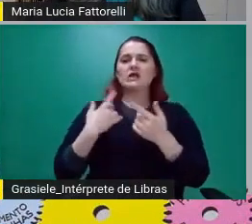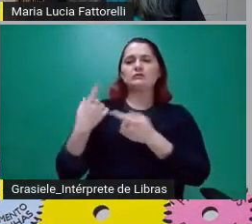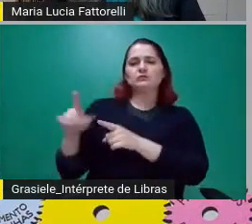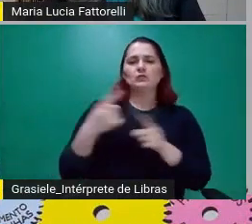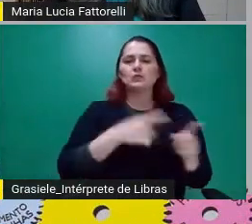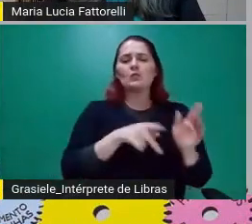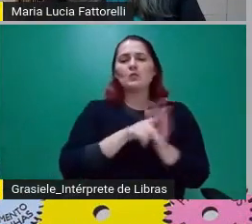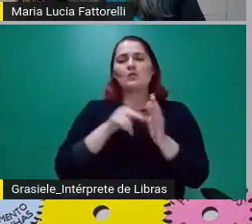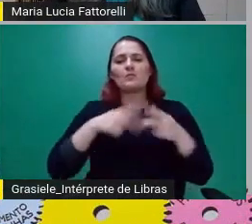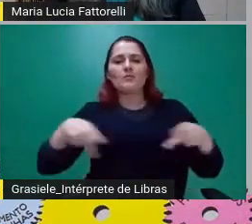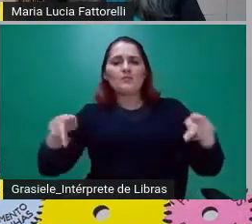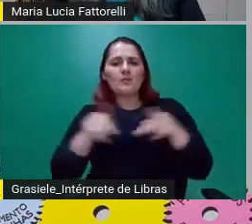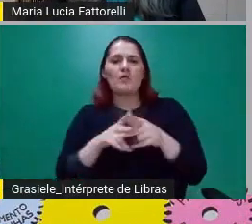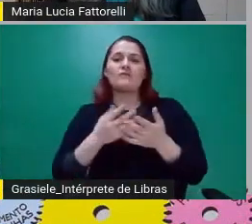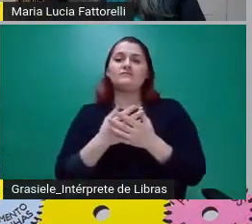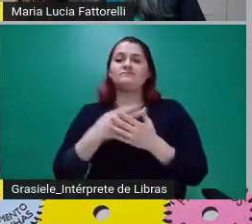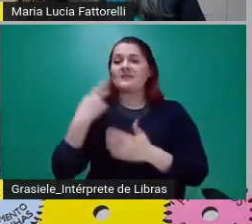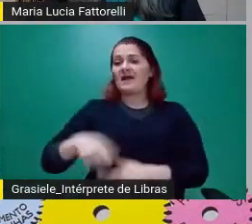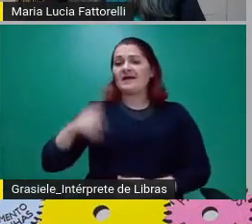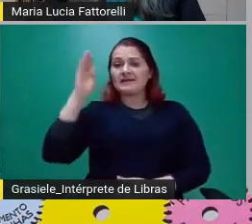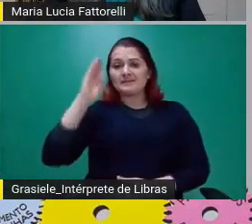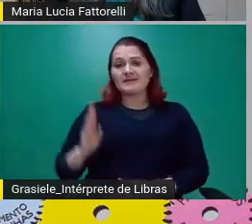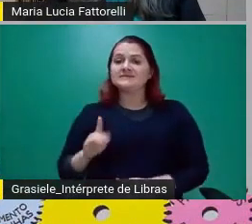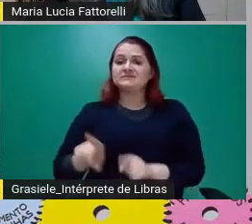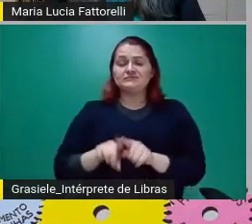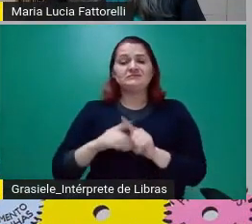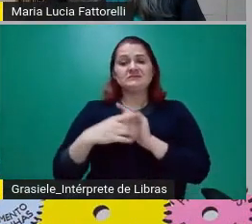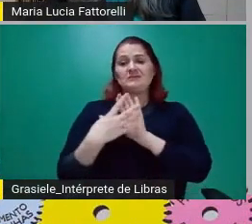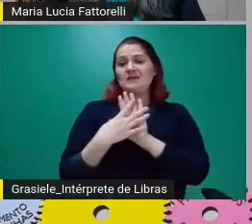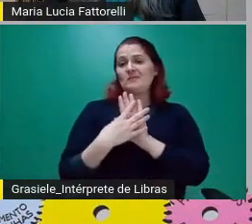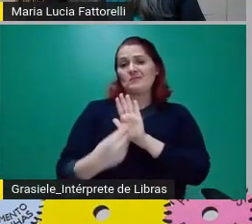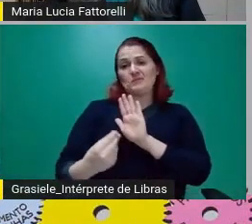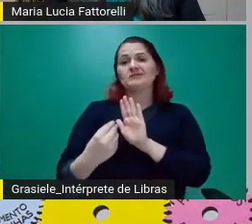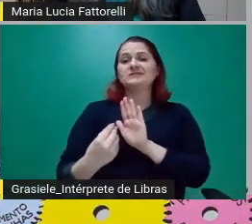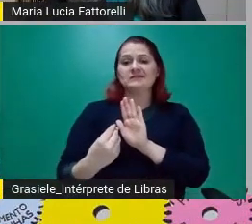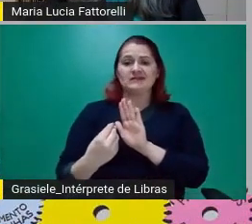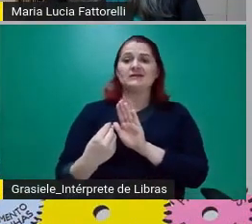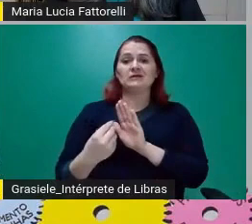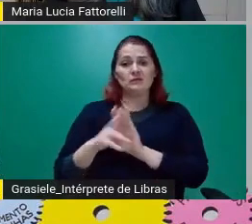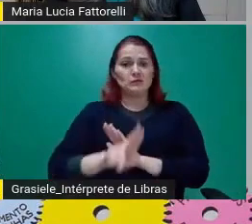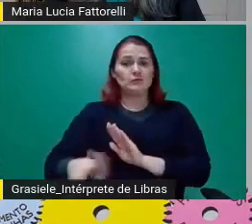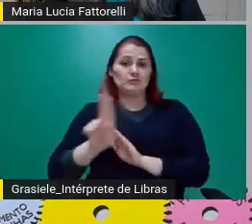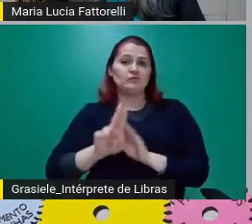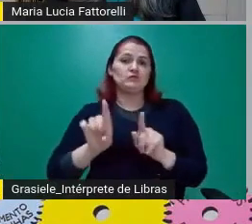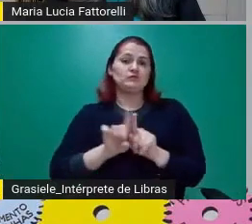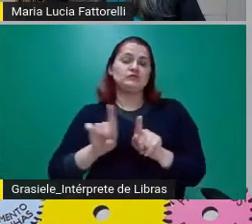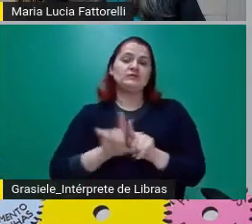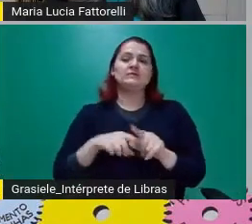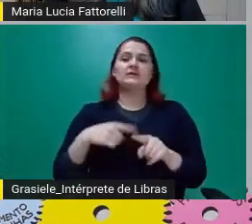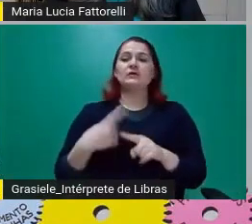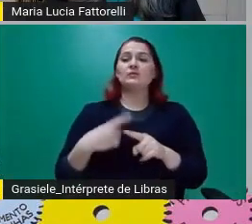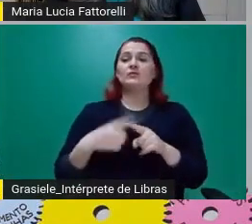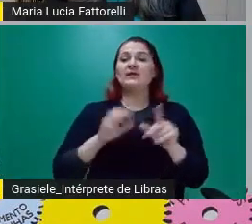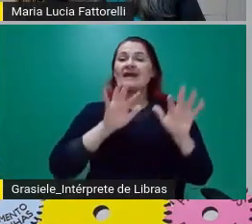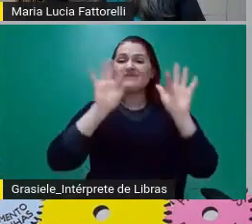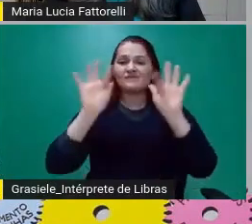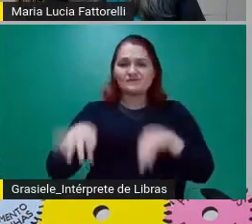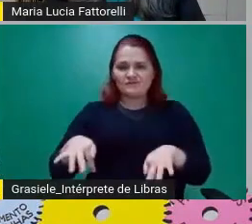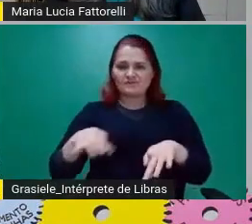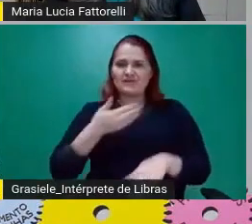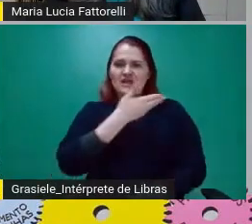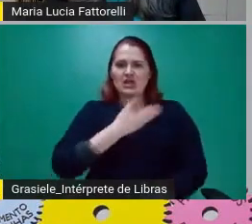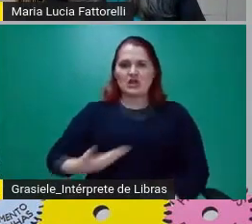contribuiu para a transição democrática, porque no final dos governos militares, a inflação alta, o endividamento, o processo